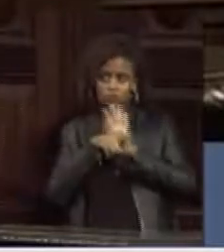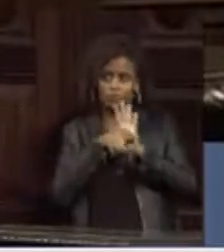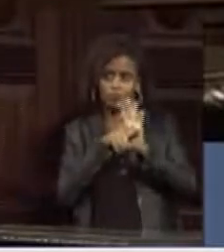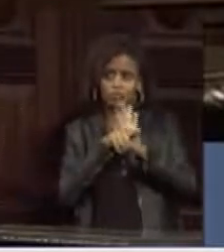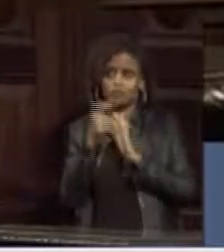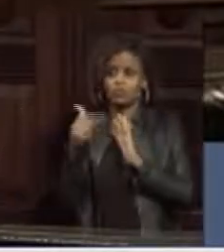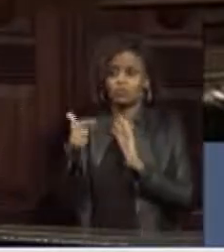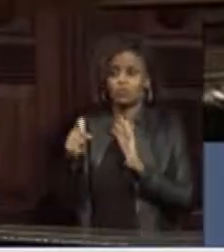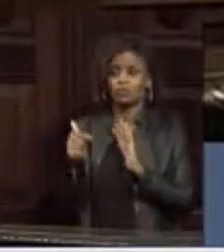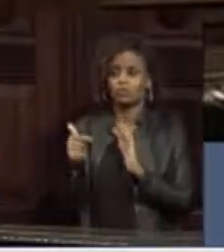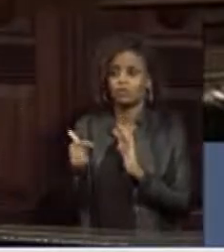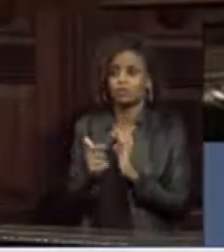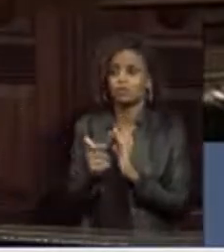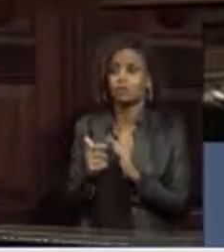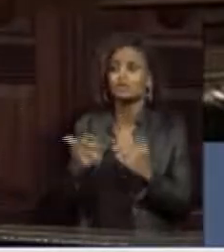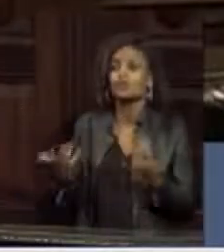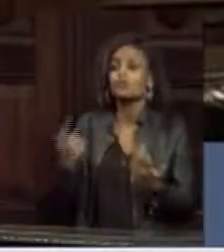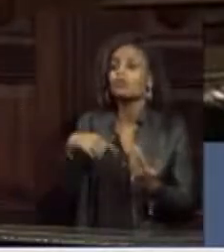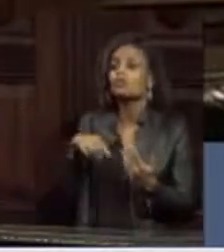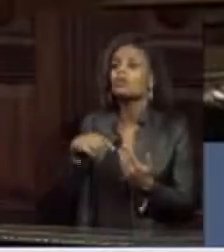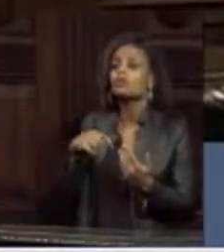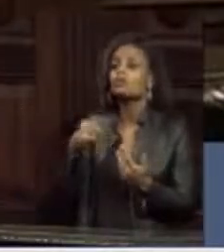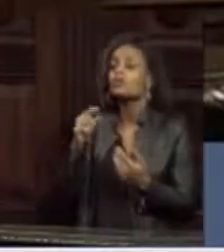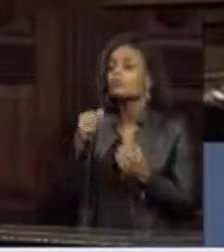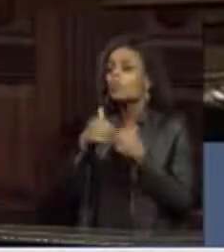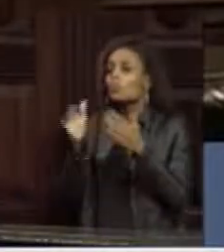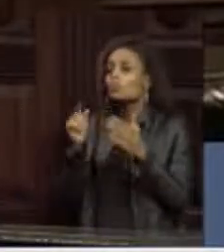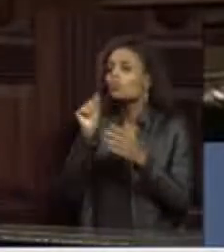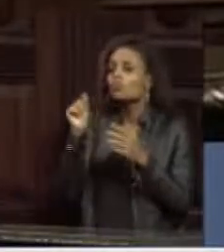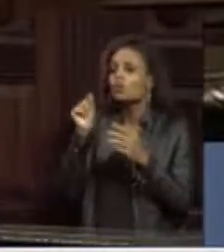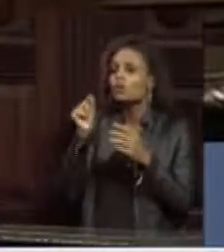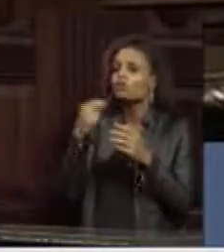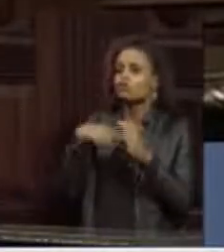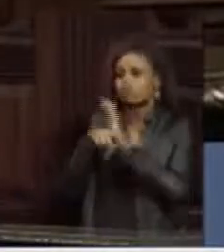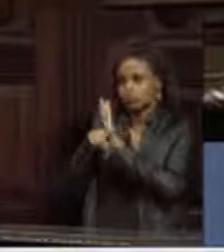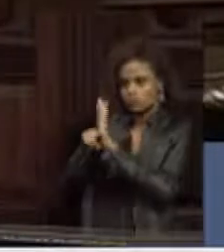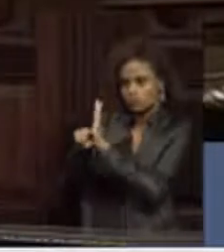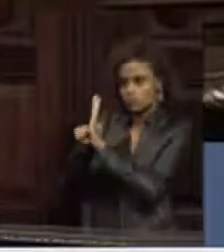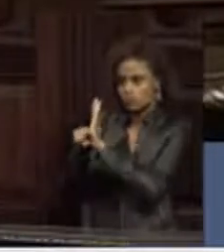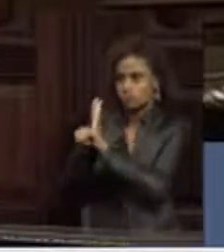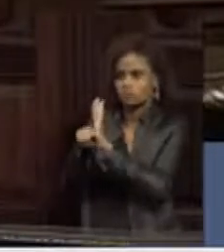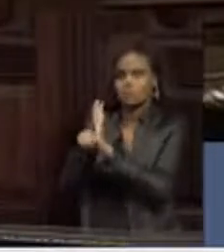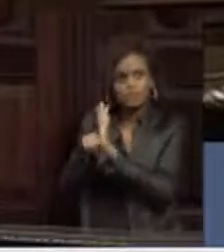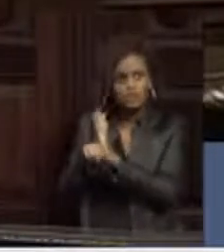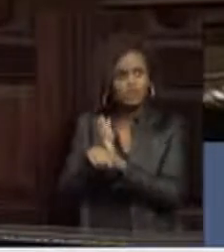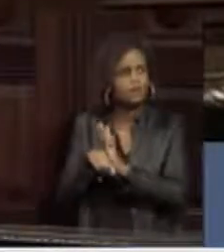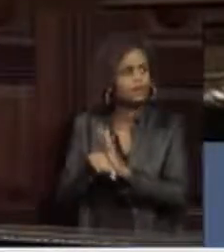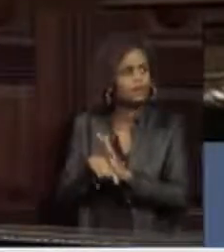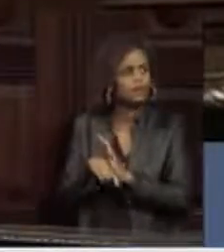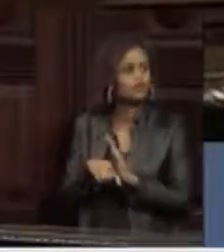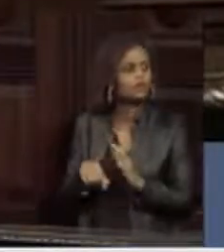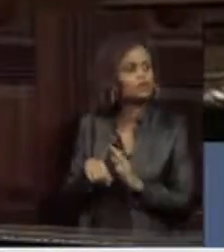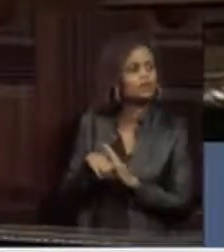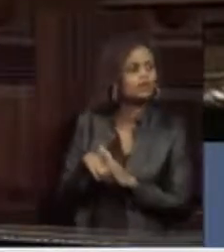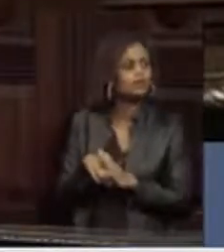precisamos partir da criação de um mecanismo de controle, da exigência de um mecanismo de